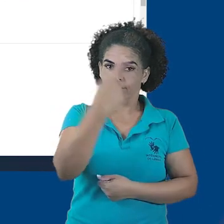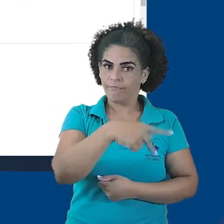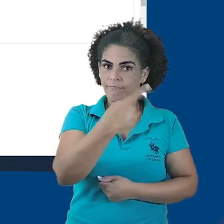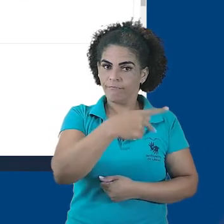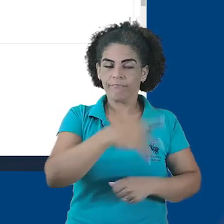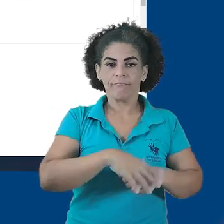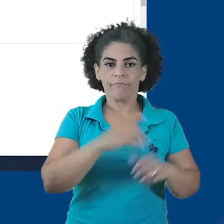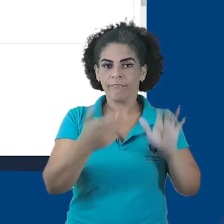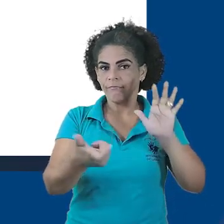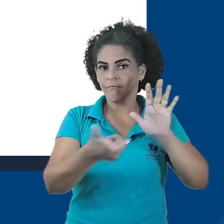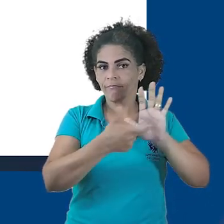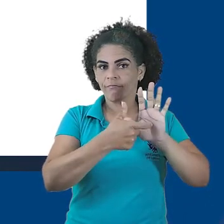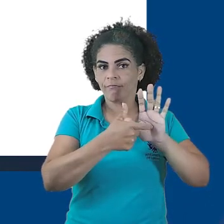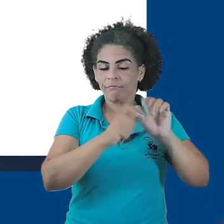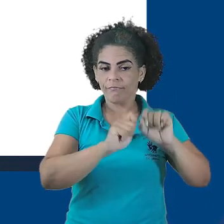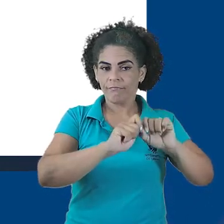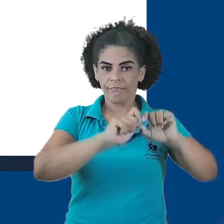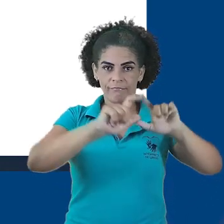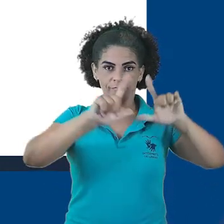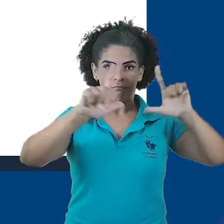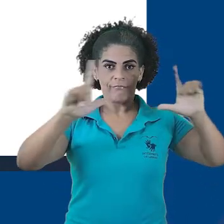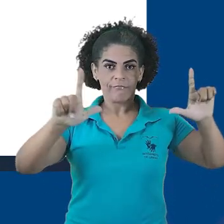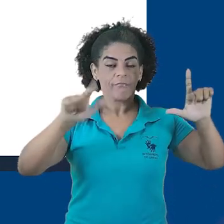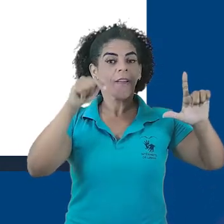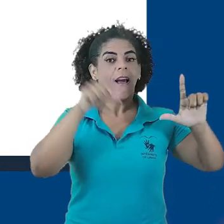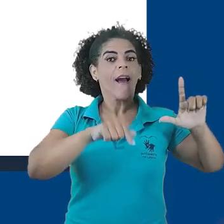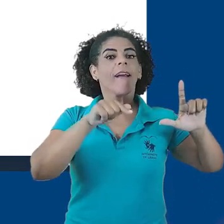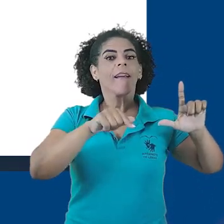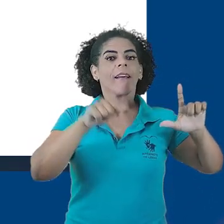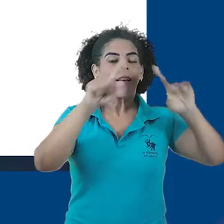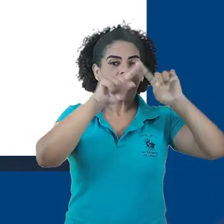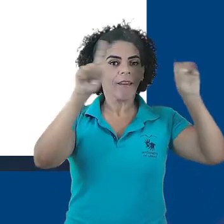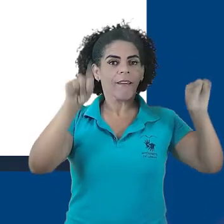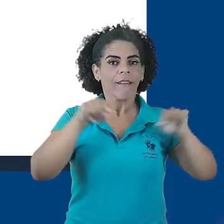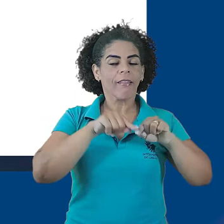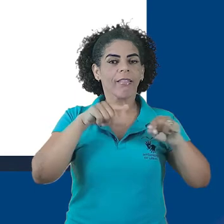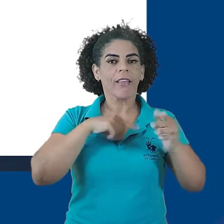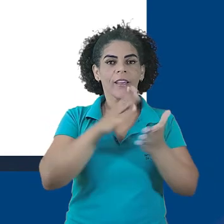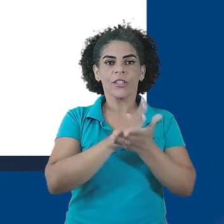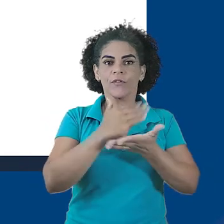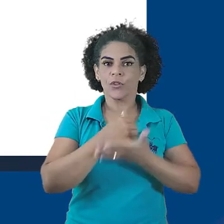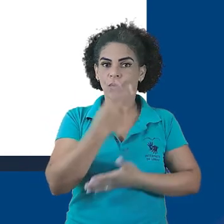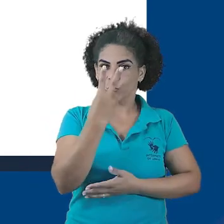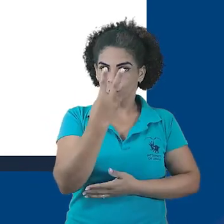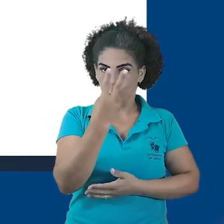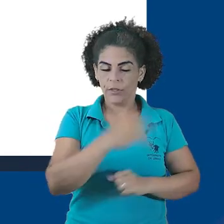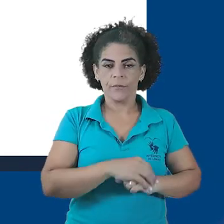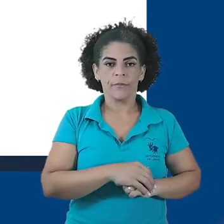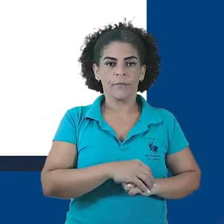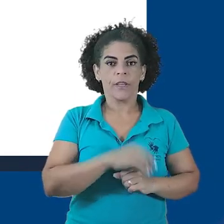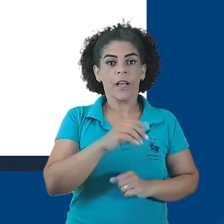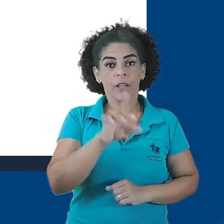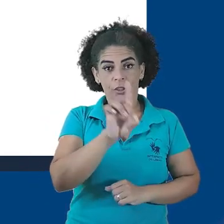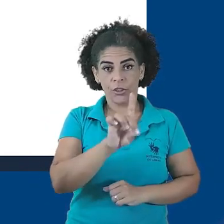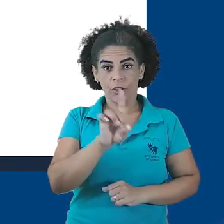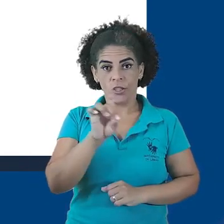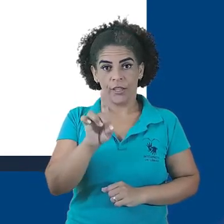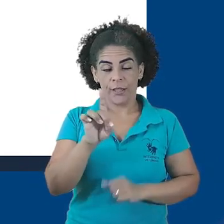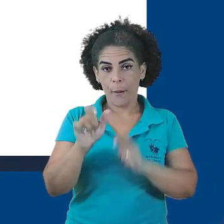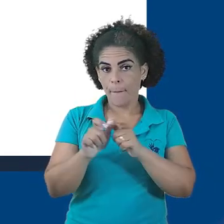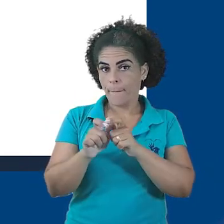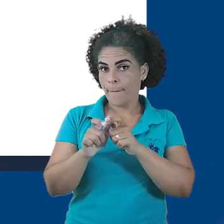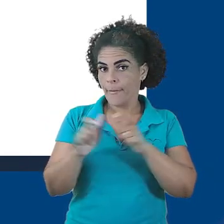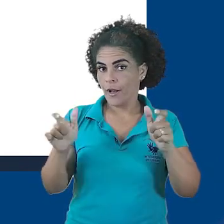global do fórum. Clicando sobre ele, vamos ter acesso a um painel, e este painel ele é dividido em duas seções. A seção da